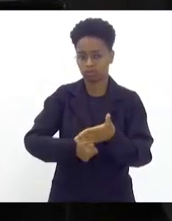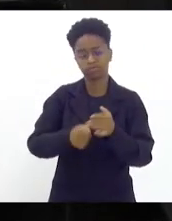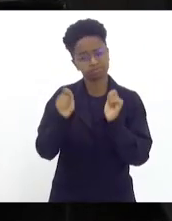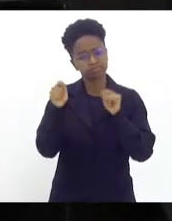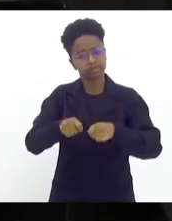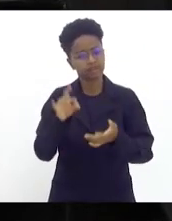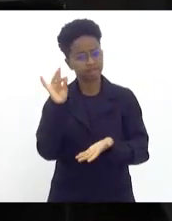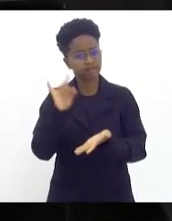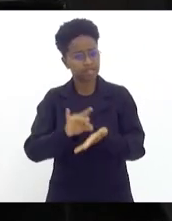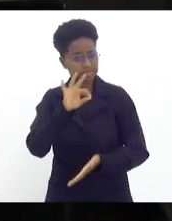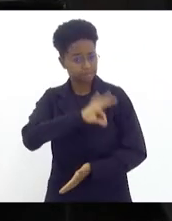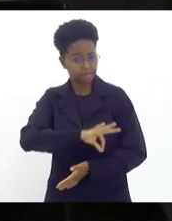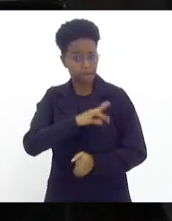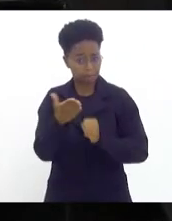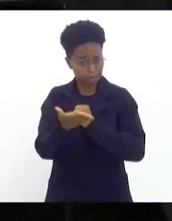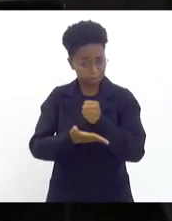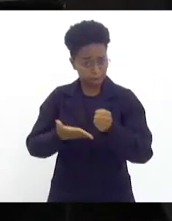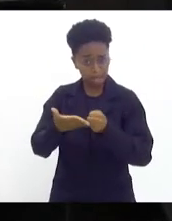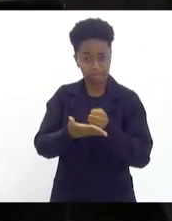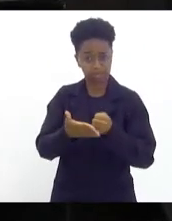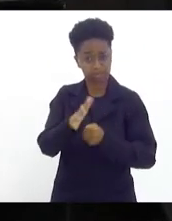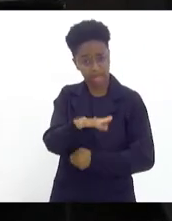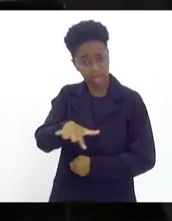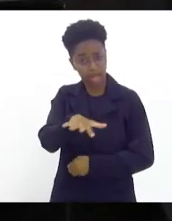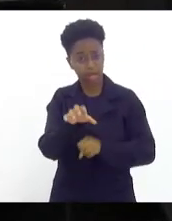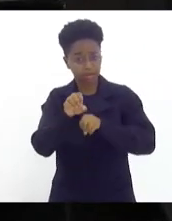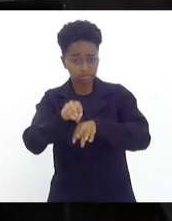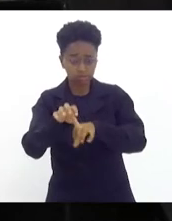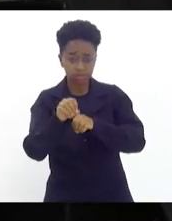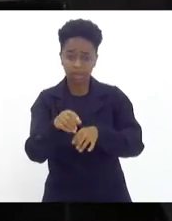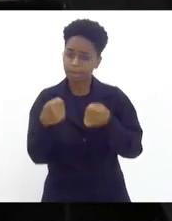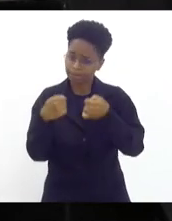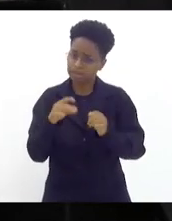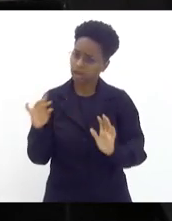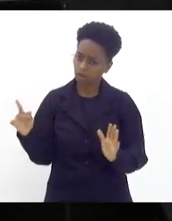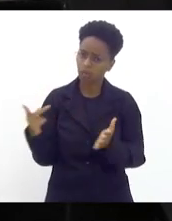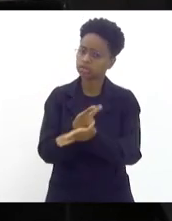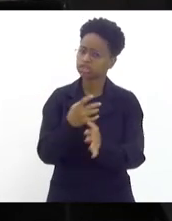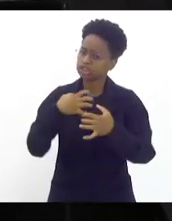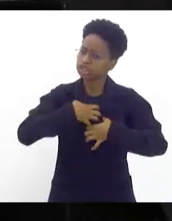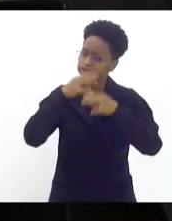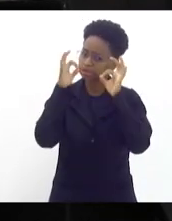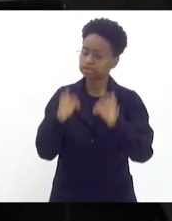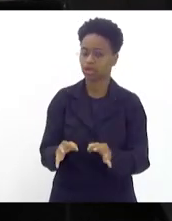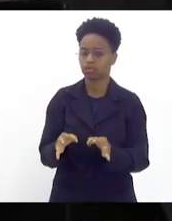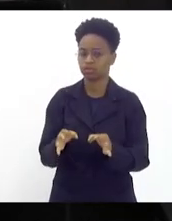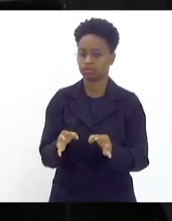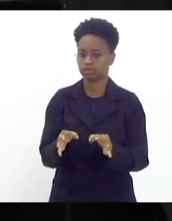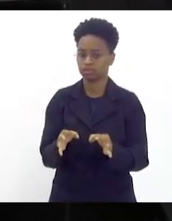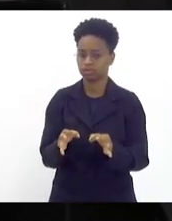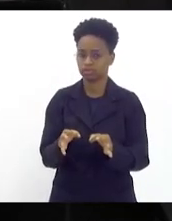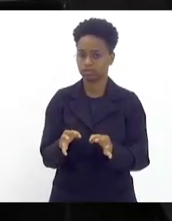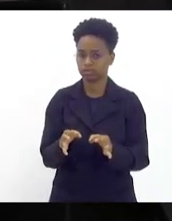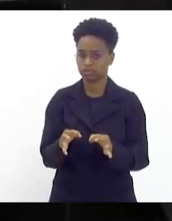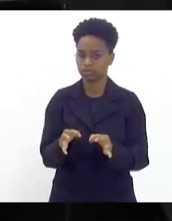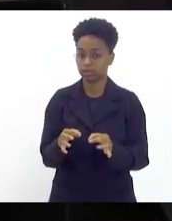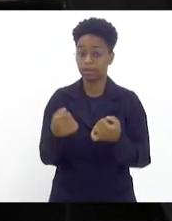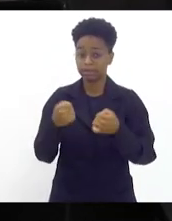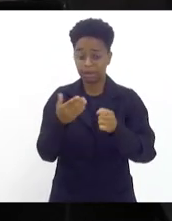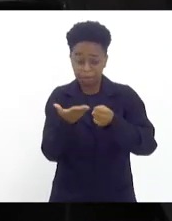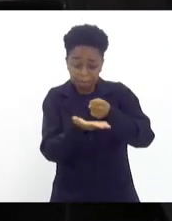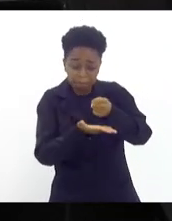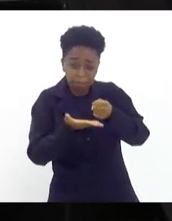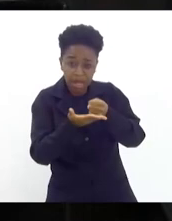o piso Nacional do magistério seja implementado da forma que ele deve ser na base